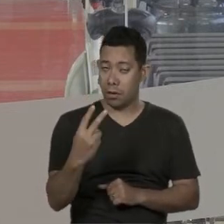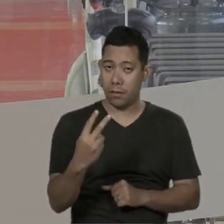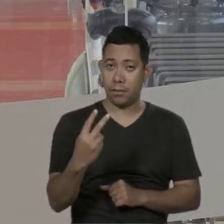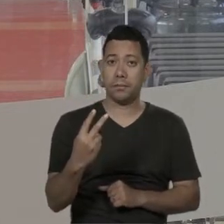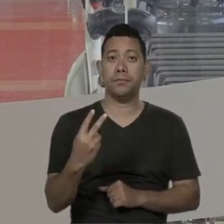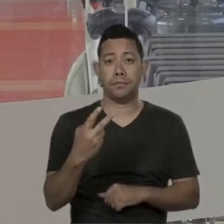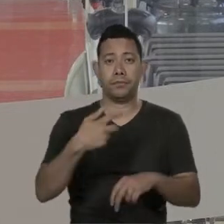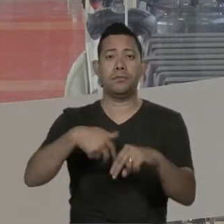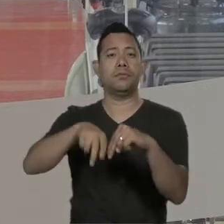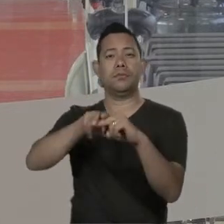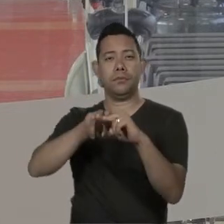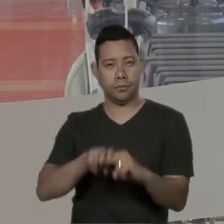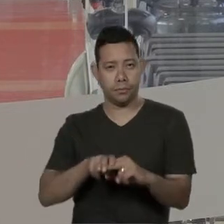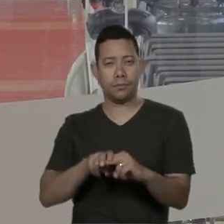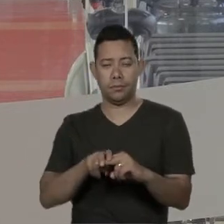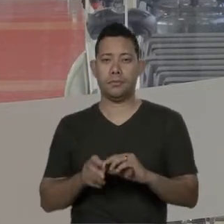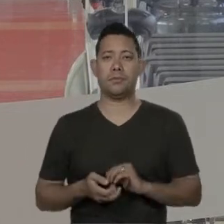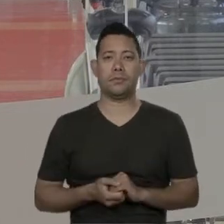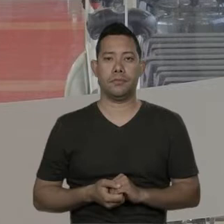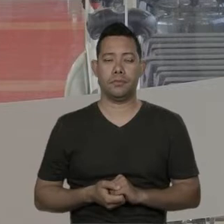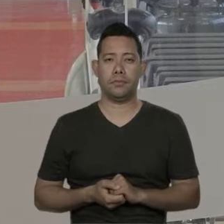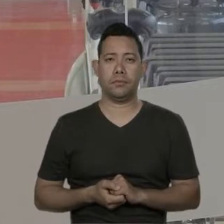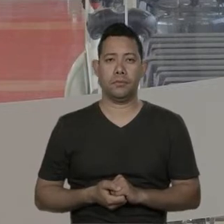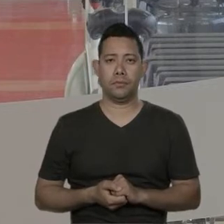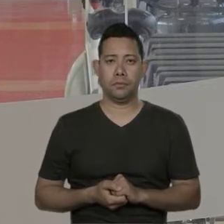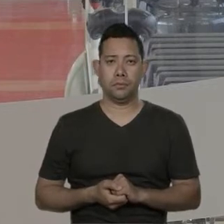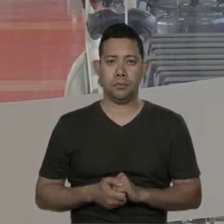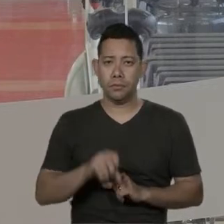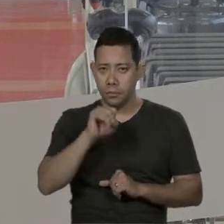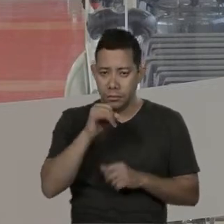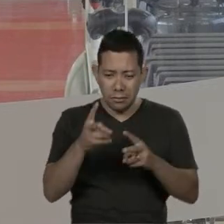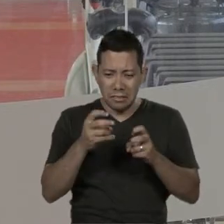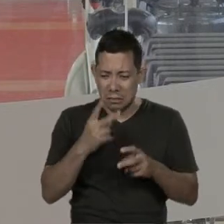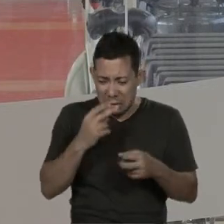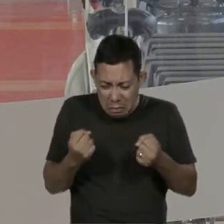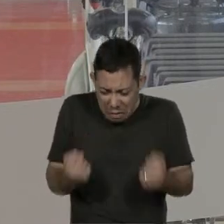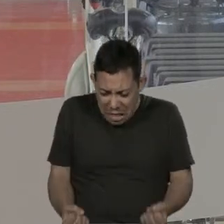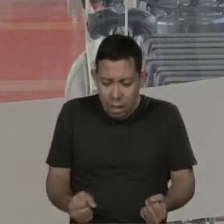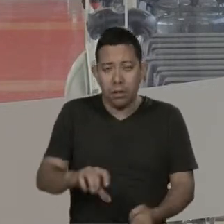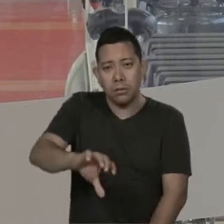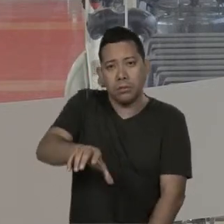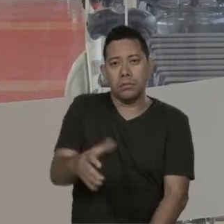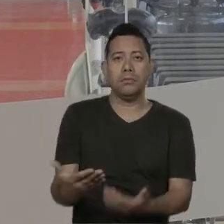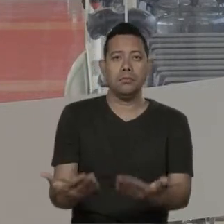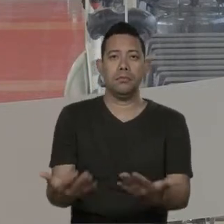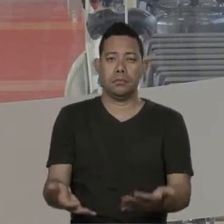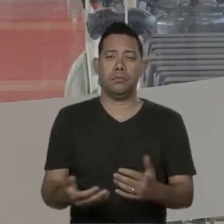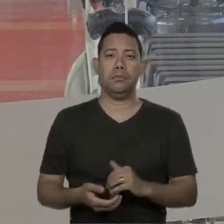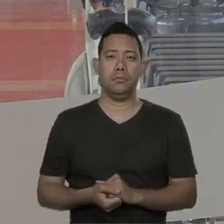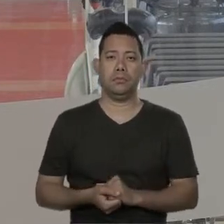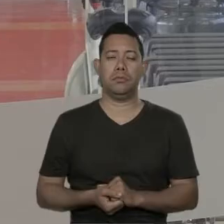3, 2, senta. Se você perceber que está pesado, alivia um pouquinho